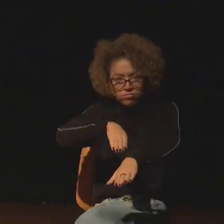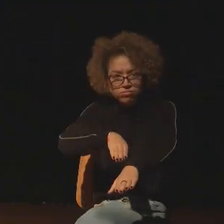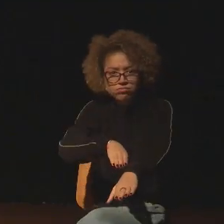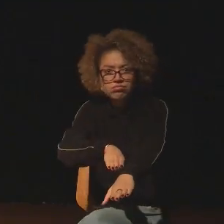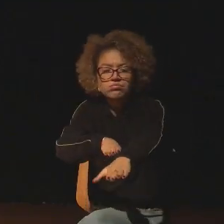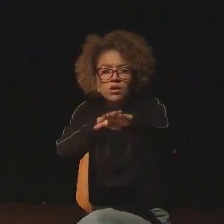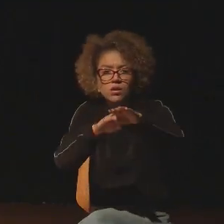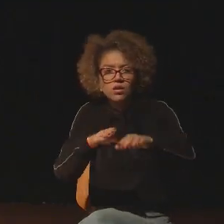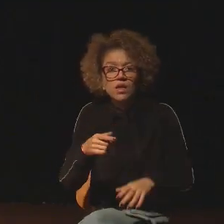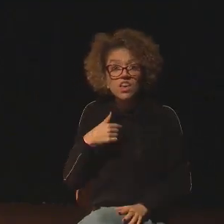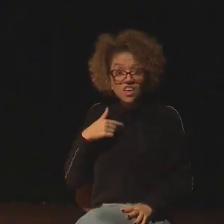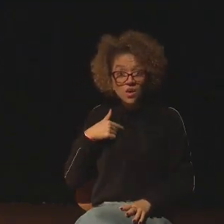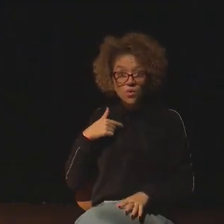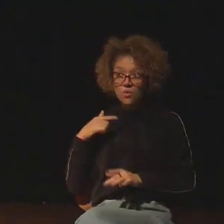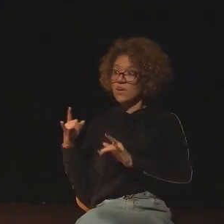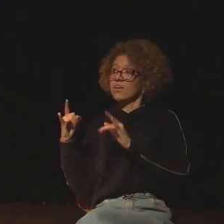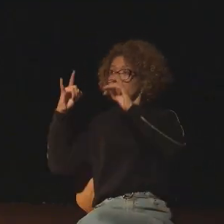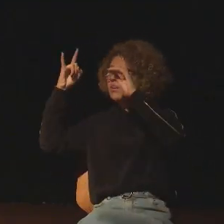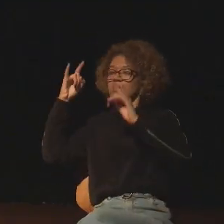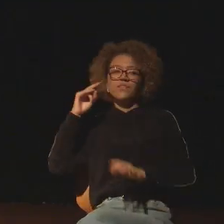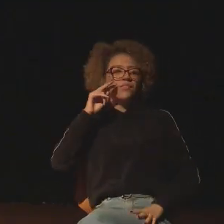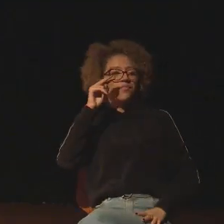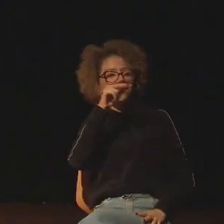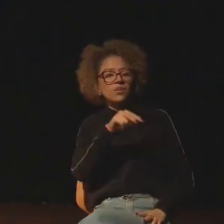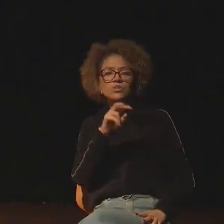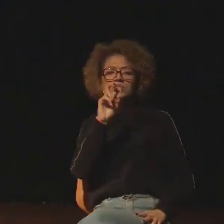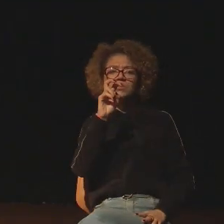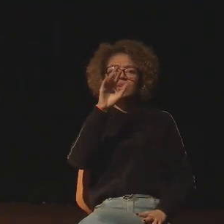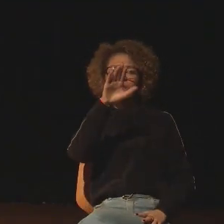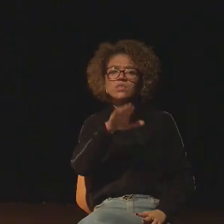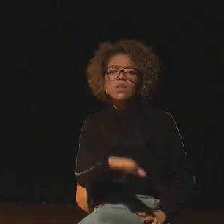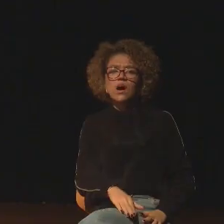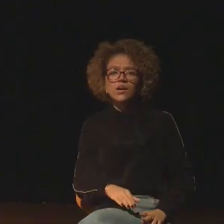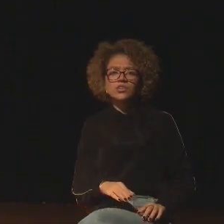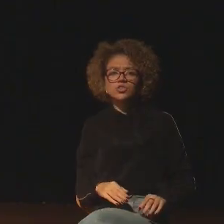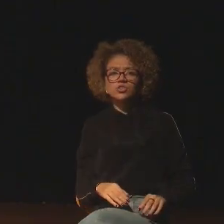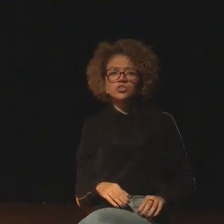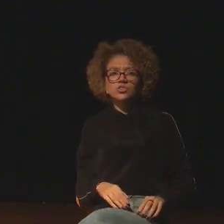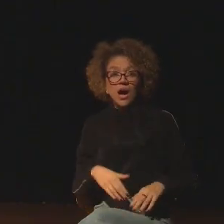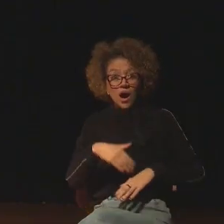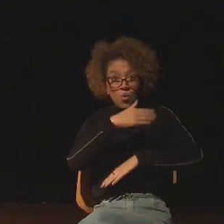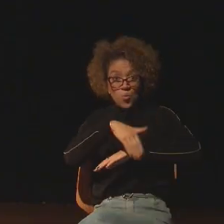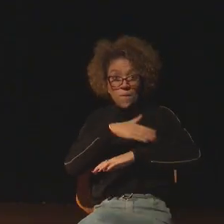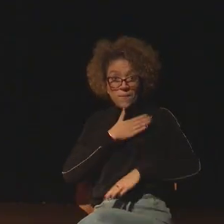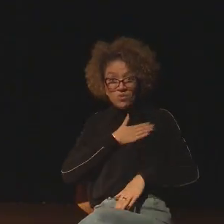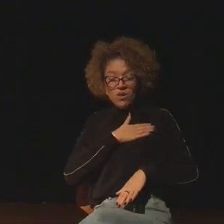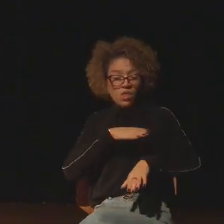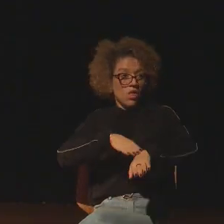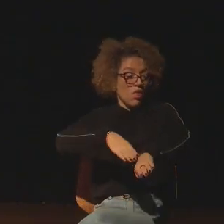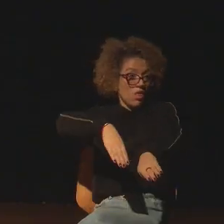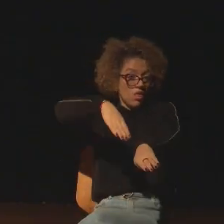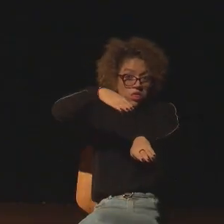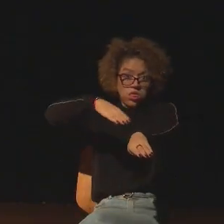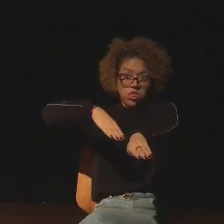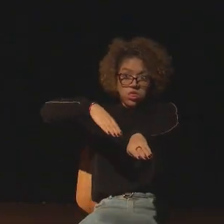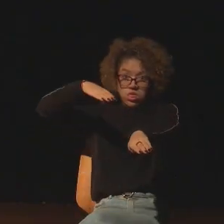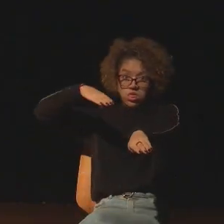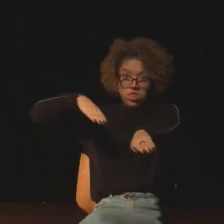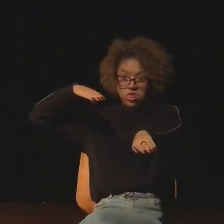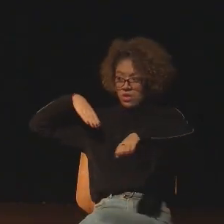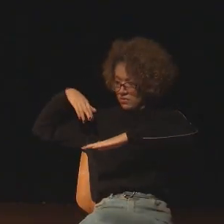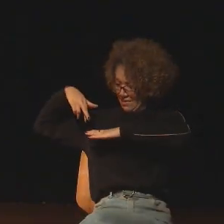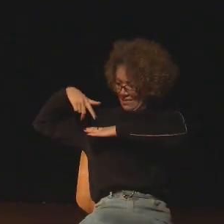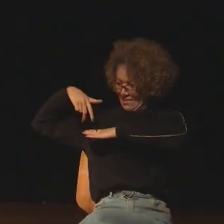porque eu vejo isso na minha casa. 5 horas da tarde, a rua está intransitável. E intransitável, inclusive, para o pedestre, porque eu não tenho